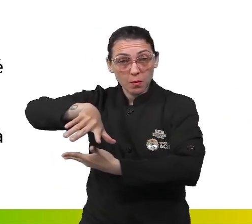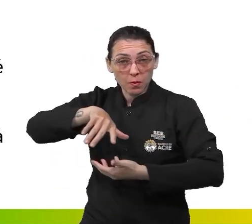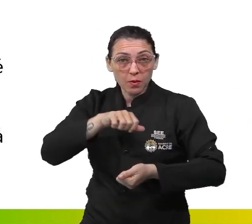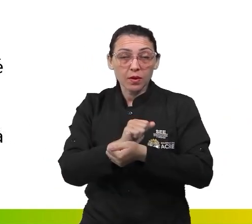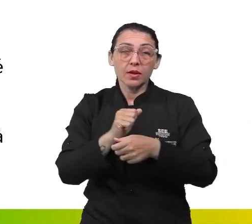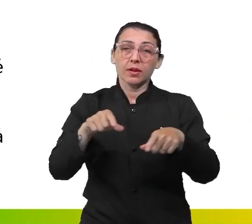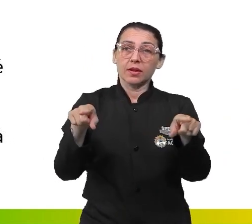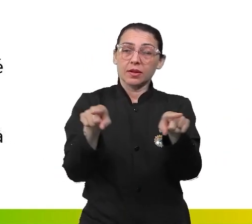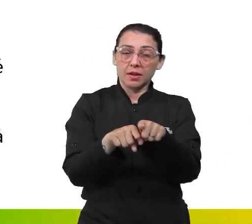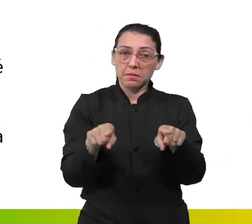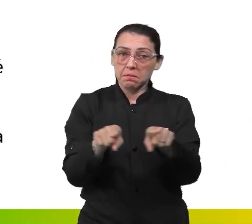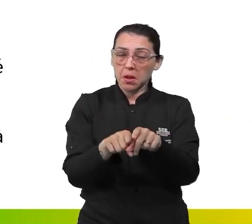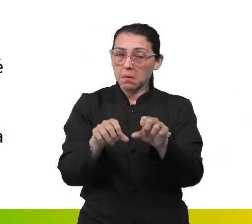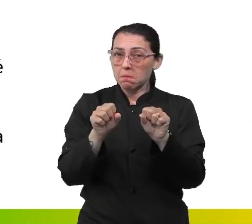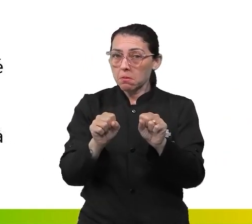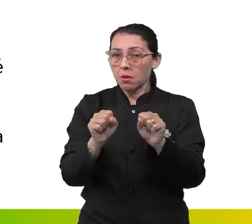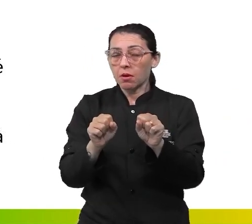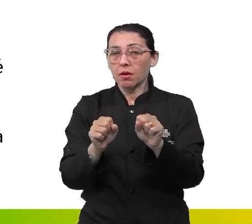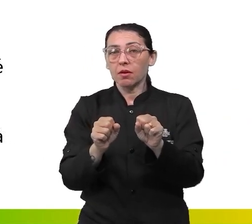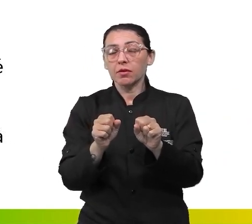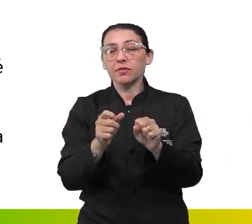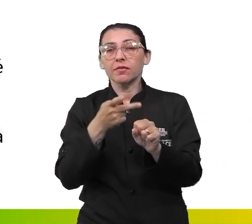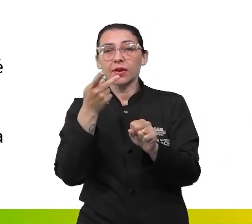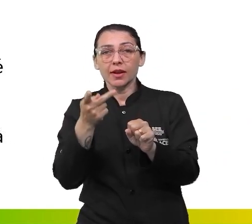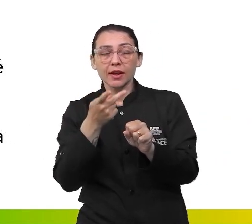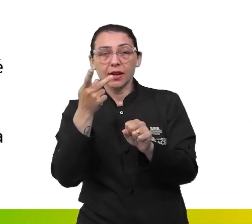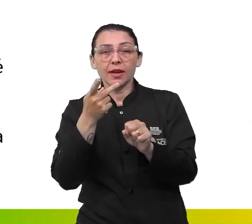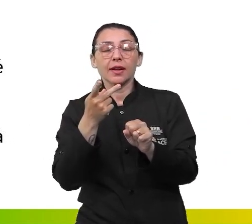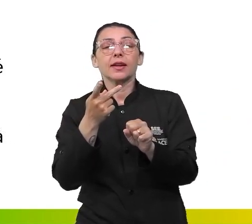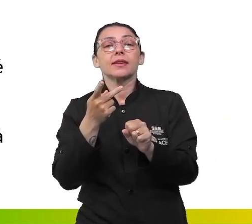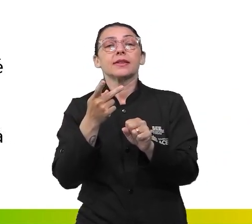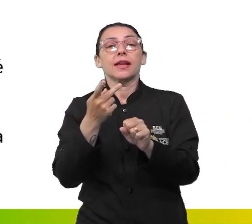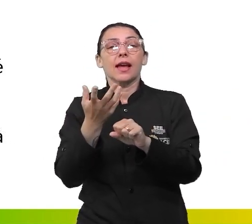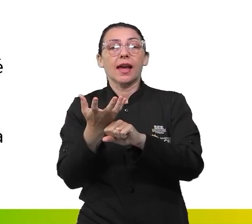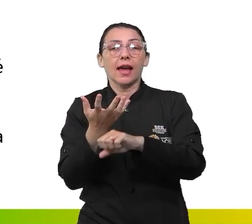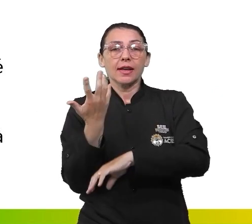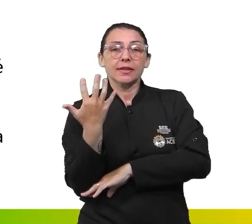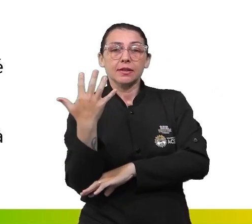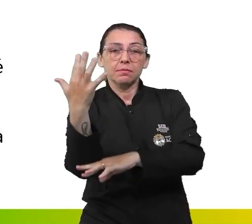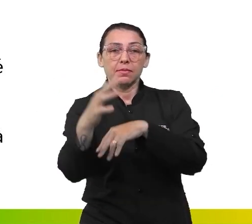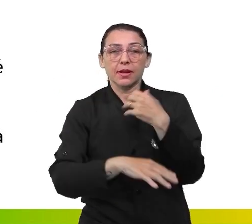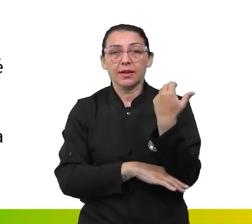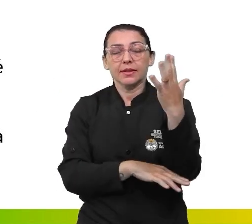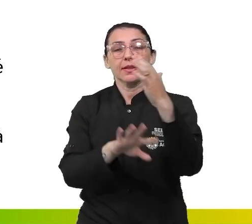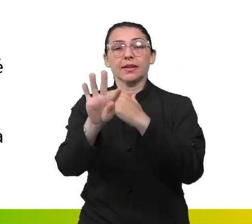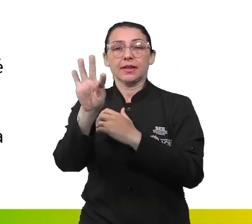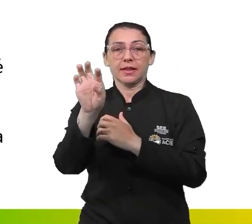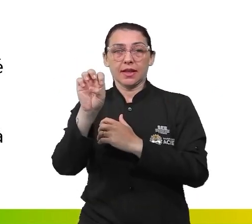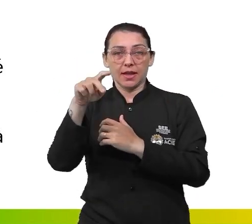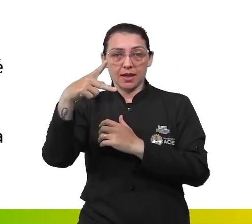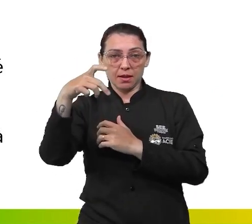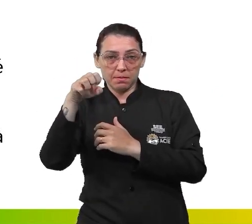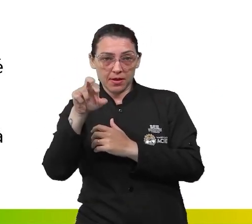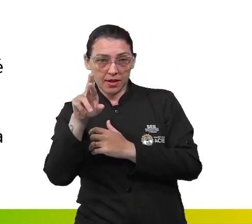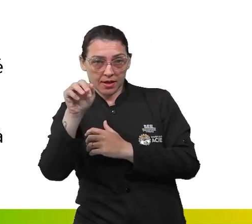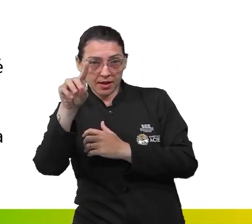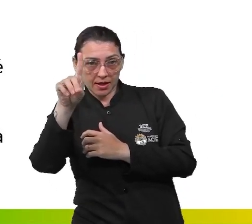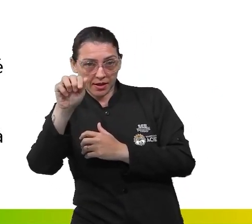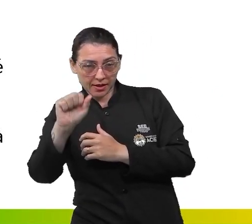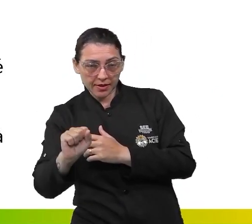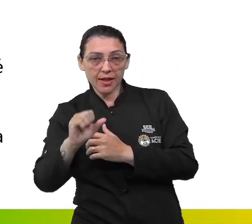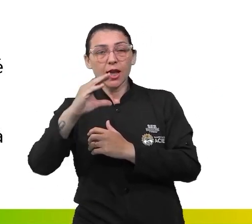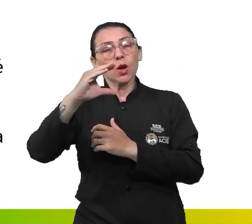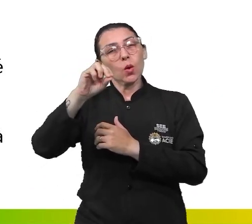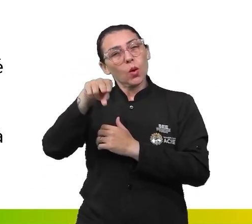gente também pode citar as matas temperadas e as florestas de coníferas que são encontradas